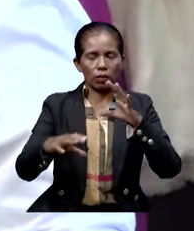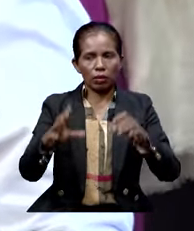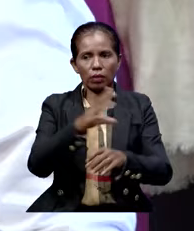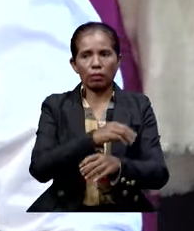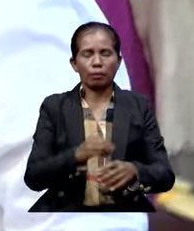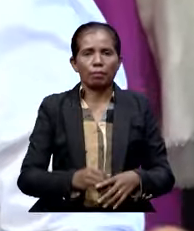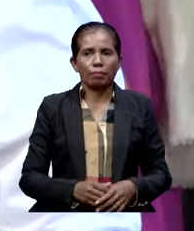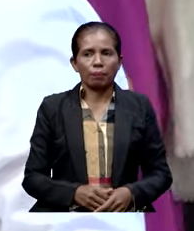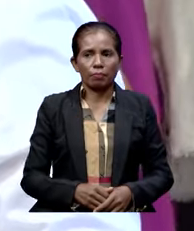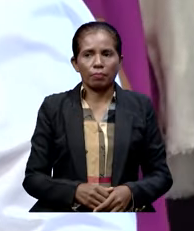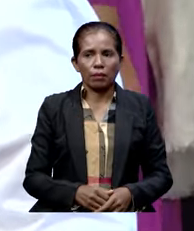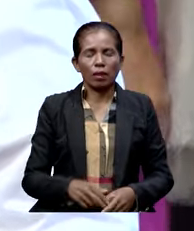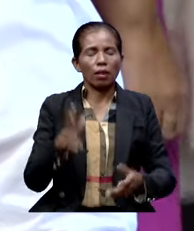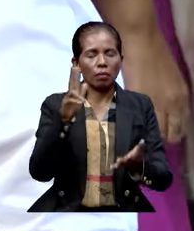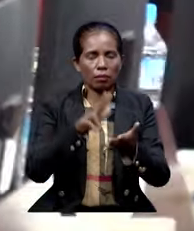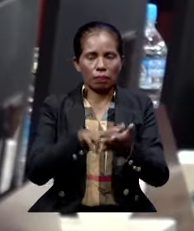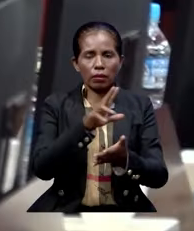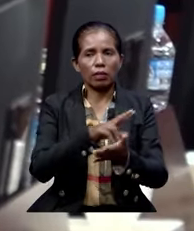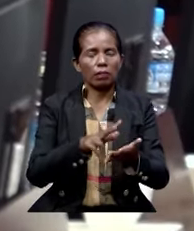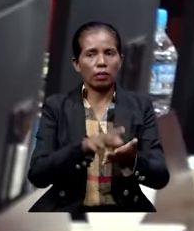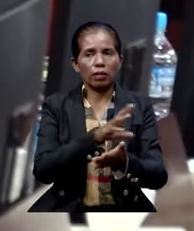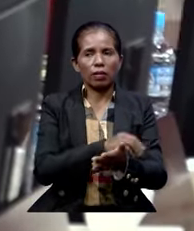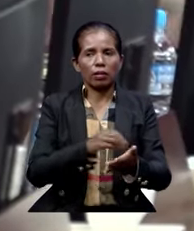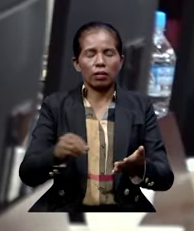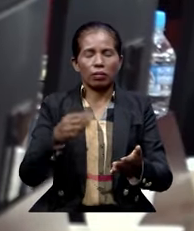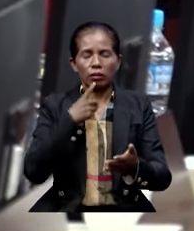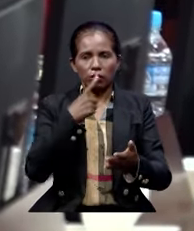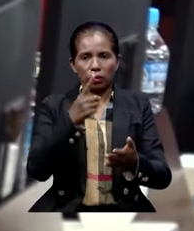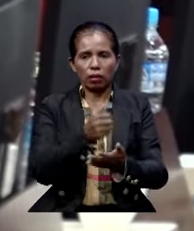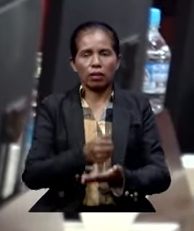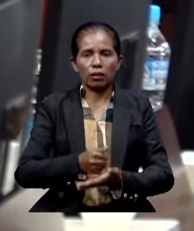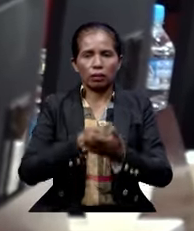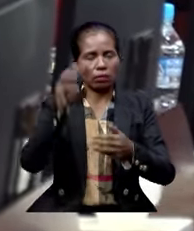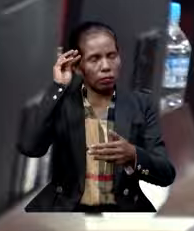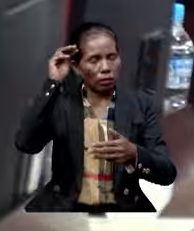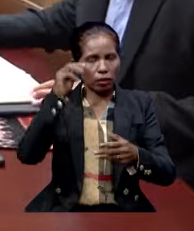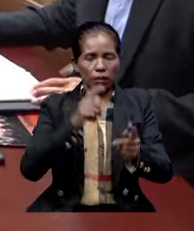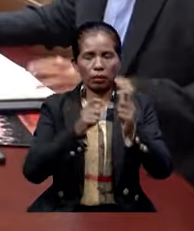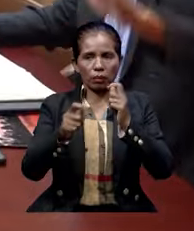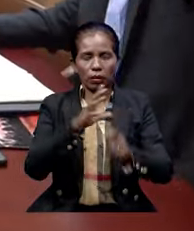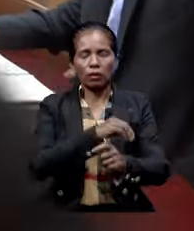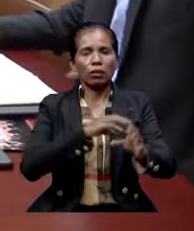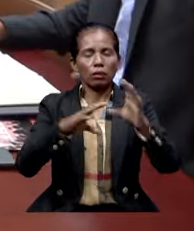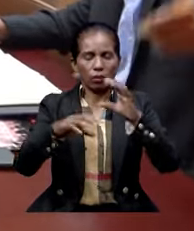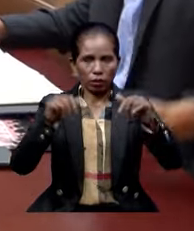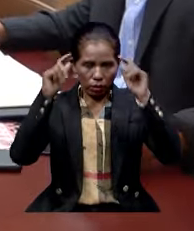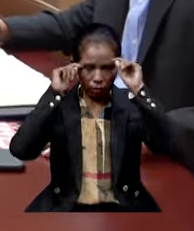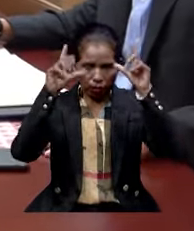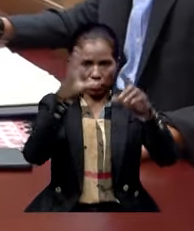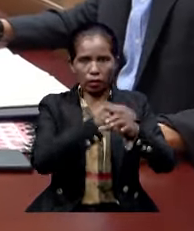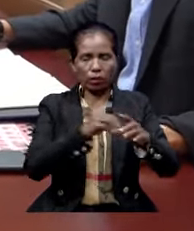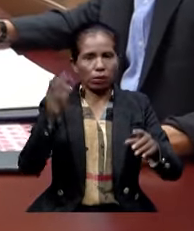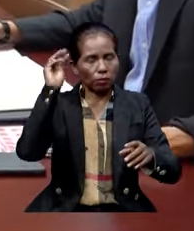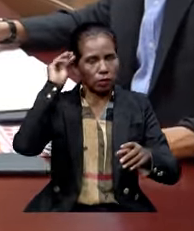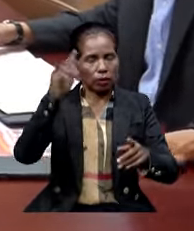informática. Aprovamos prorrogação prazo memorándum entendimento entre Ministério do Transporte e Comunicação Timor-Leste, o